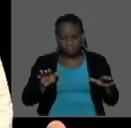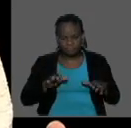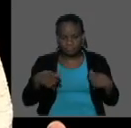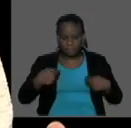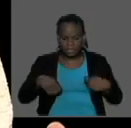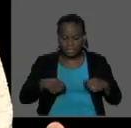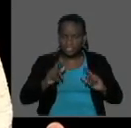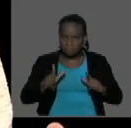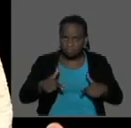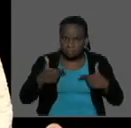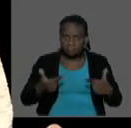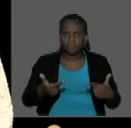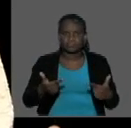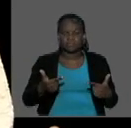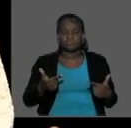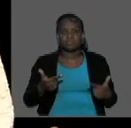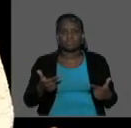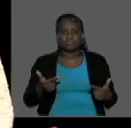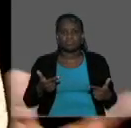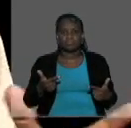que fazer uma ação